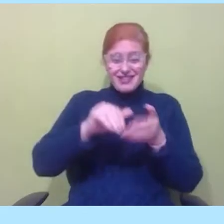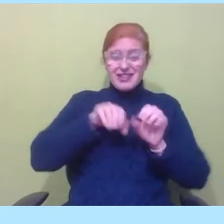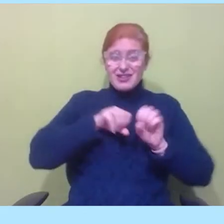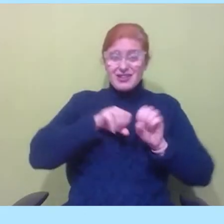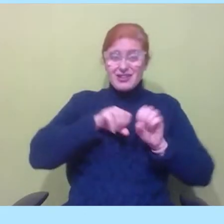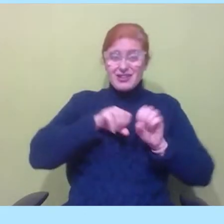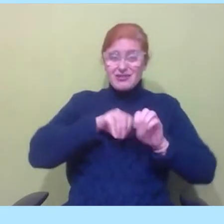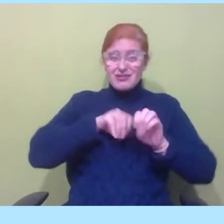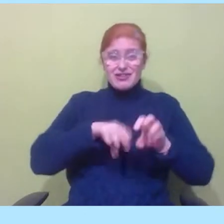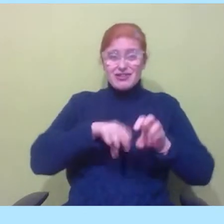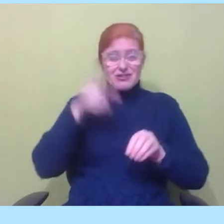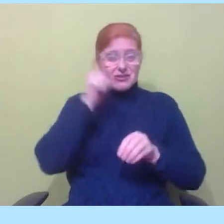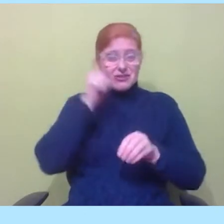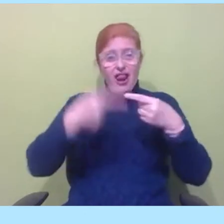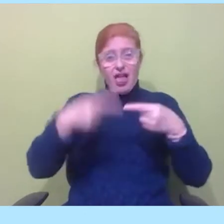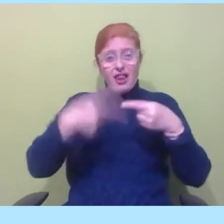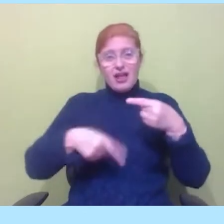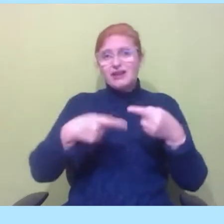as coisas.